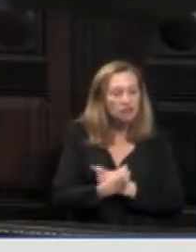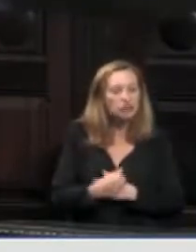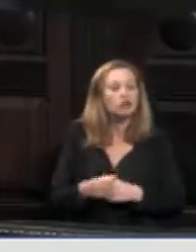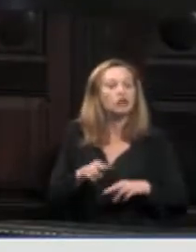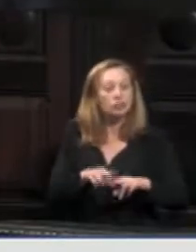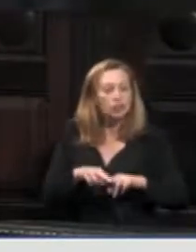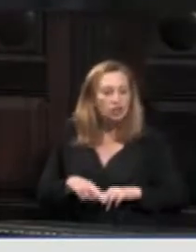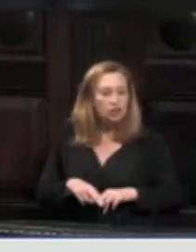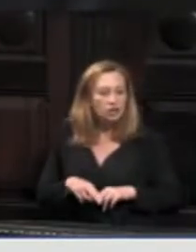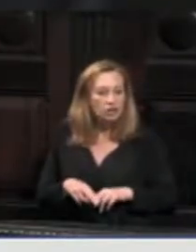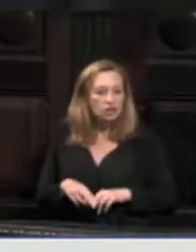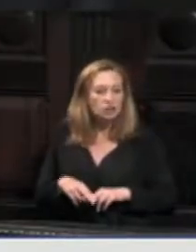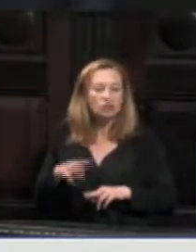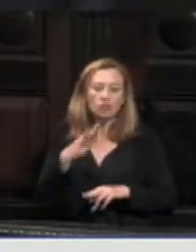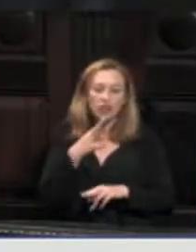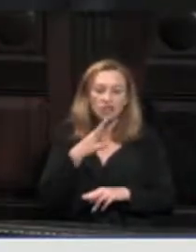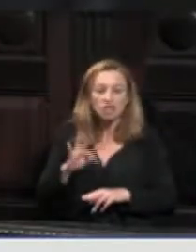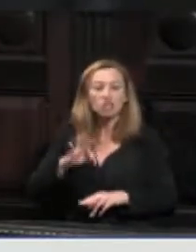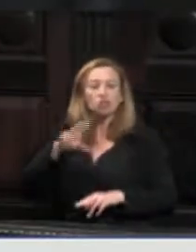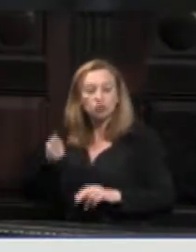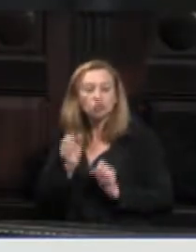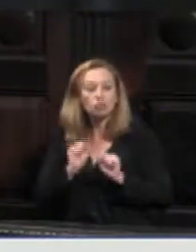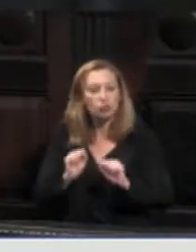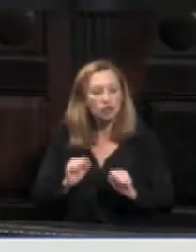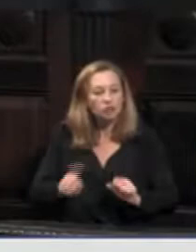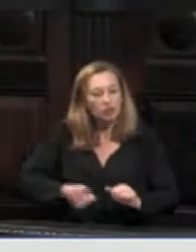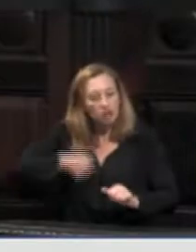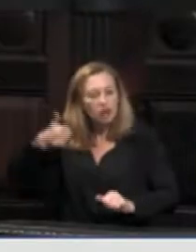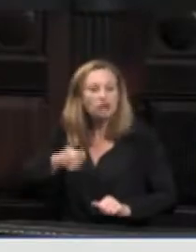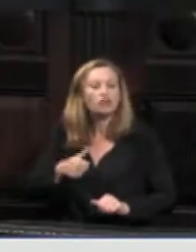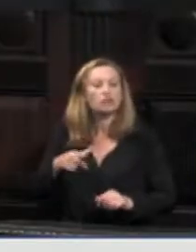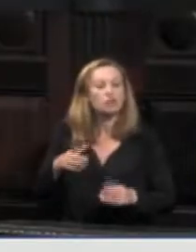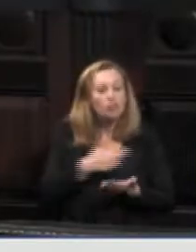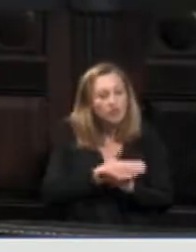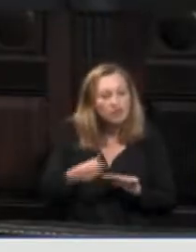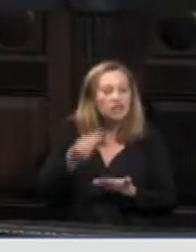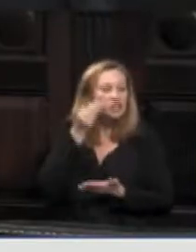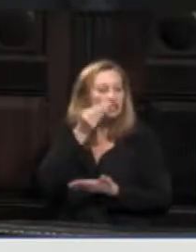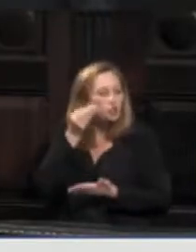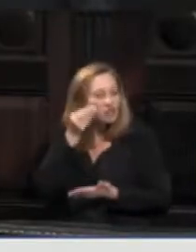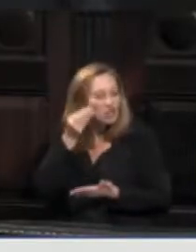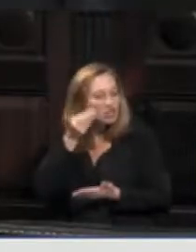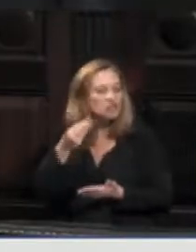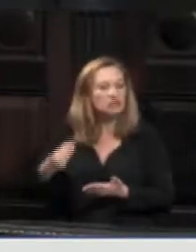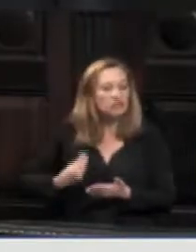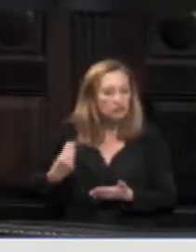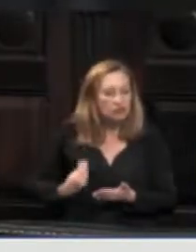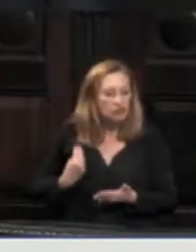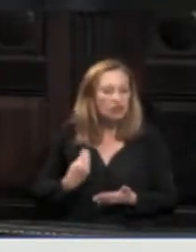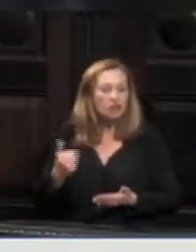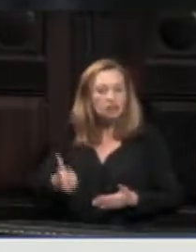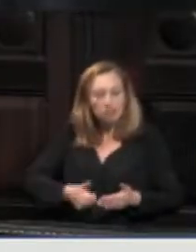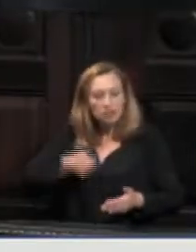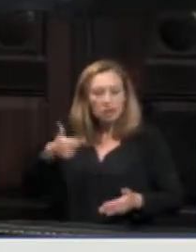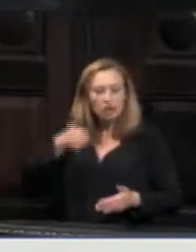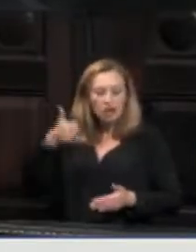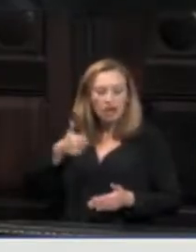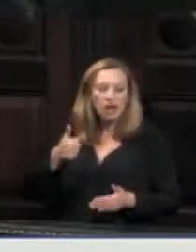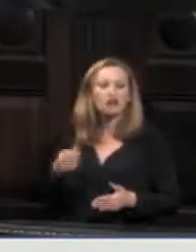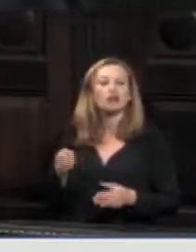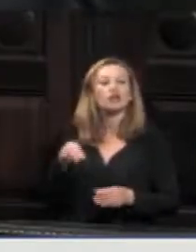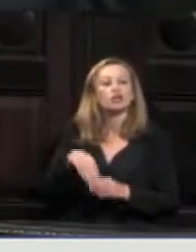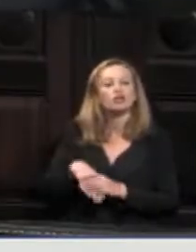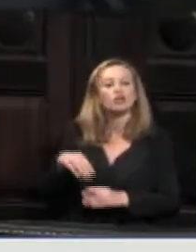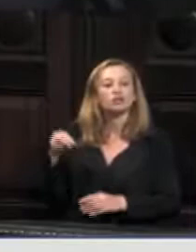elementos, reconhecendo que tudo pode melhorar, vamos começar a viver a experiência e na vivência da experiência vamos fazê-la ainda melhor. O PT vota sim